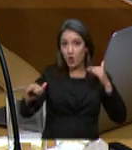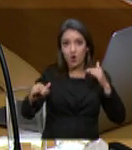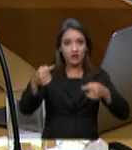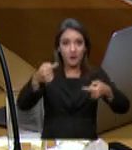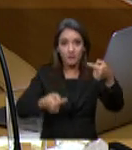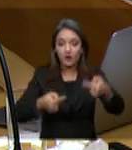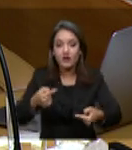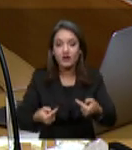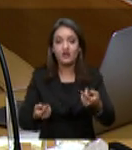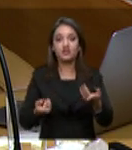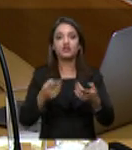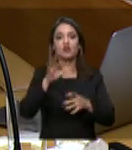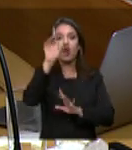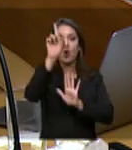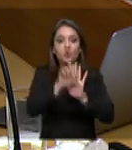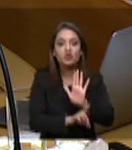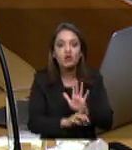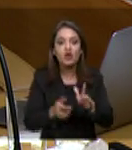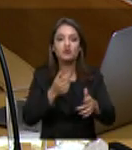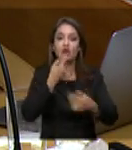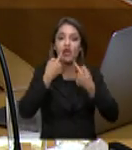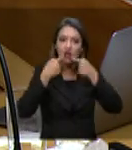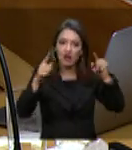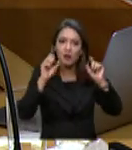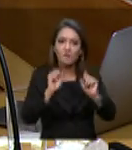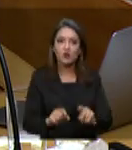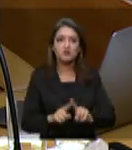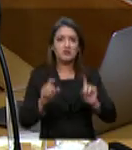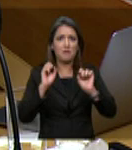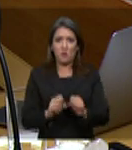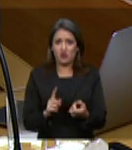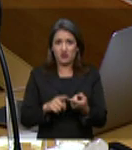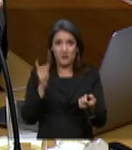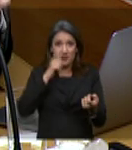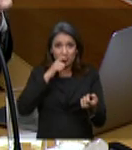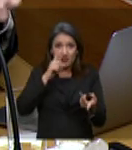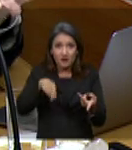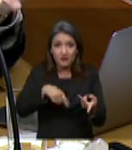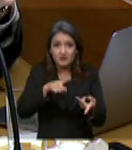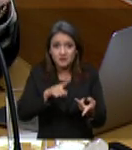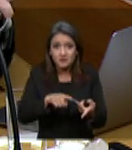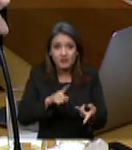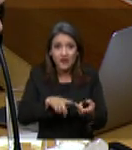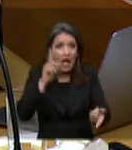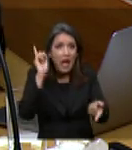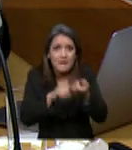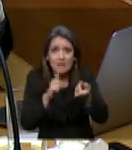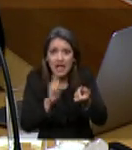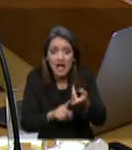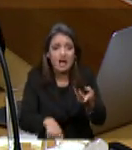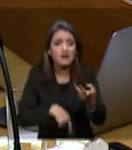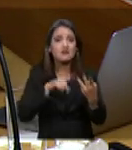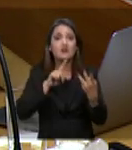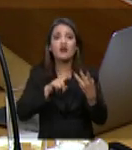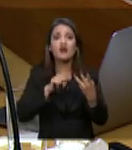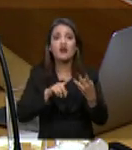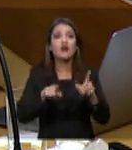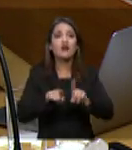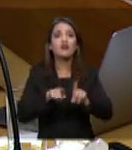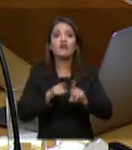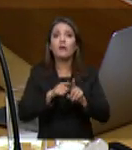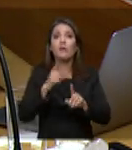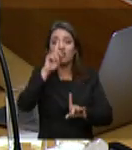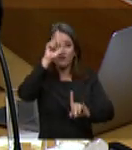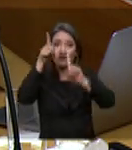e ideológica o direito de crítica que são legítimos dão direito a mentir não direito a ameaçar e dão direito a